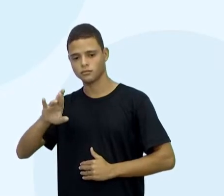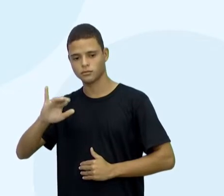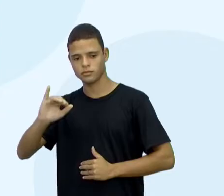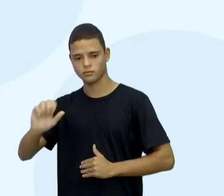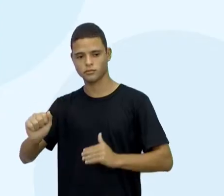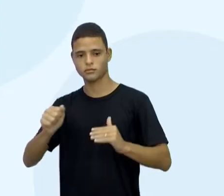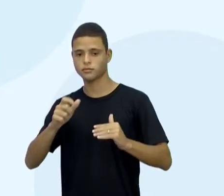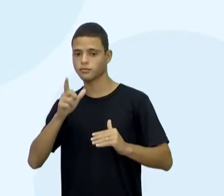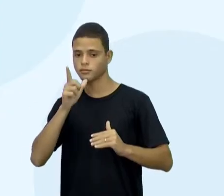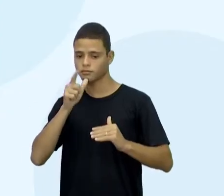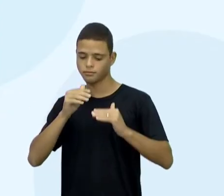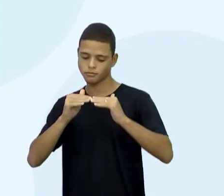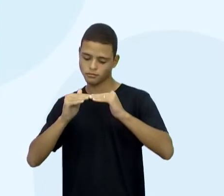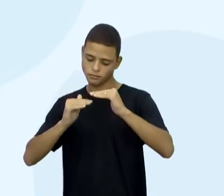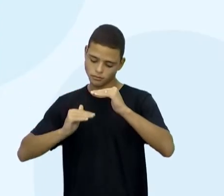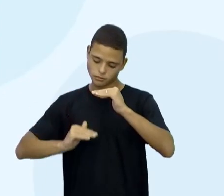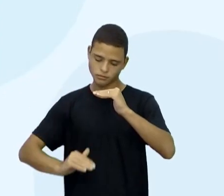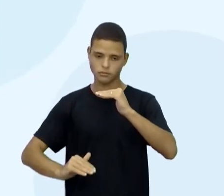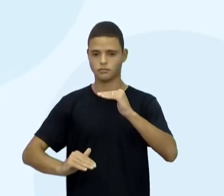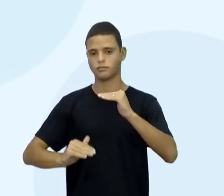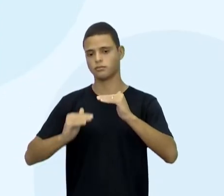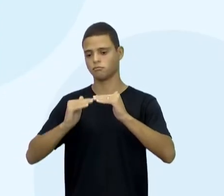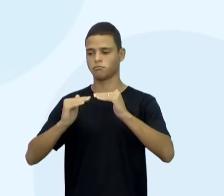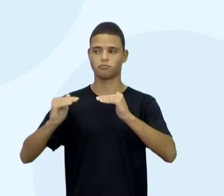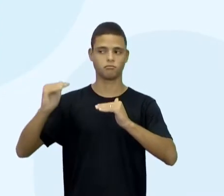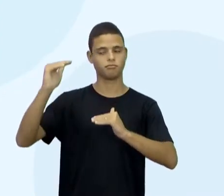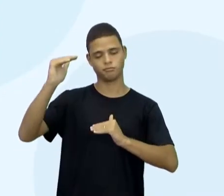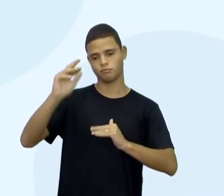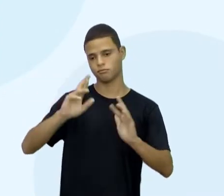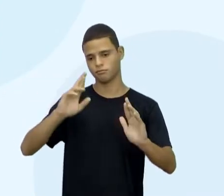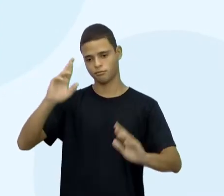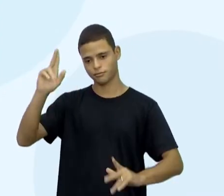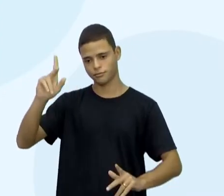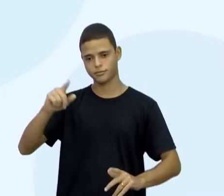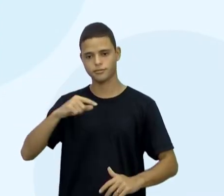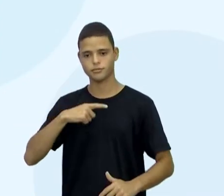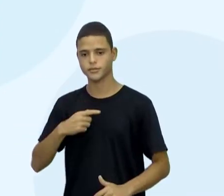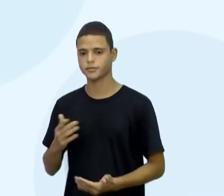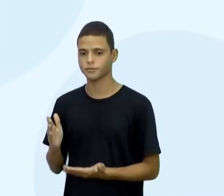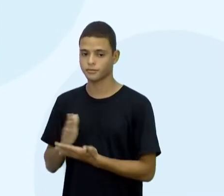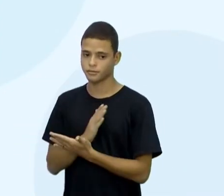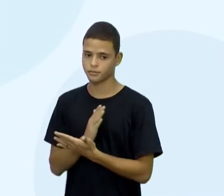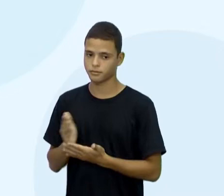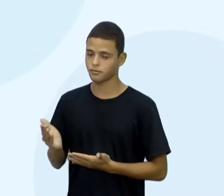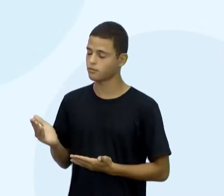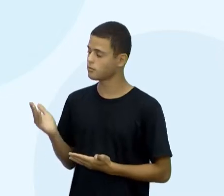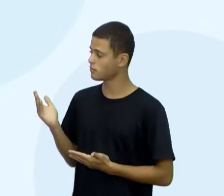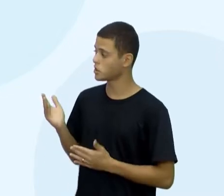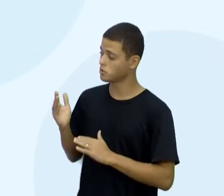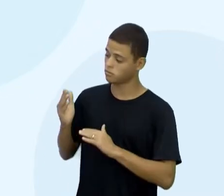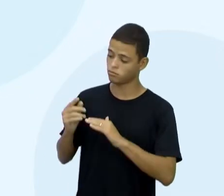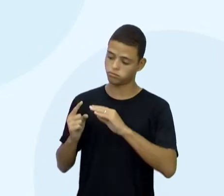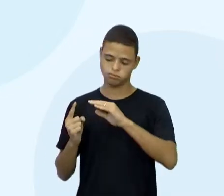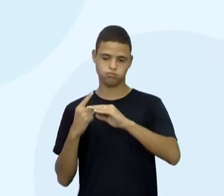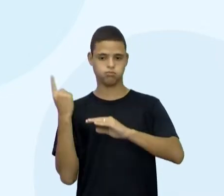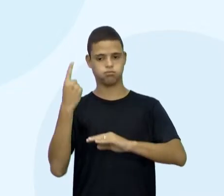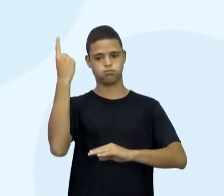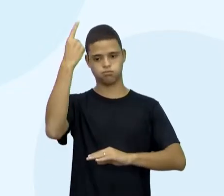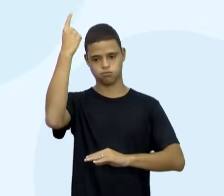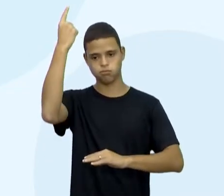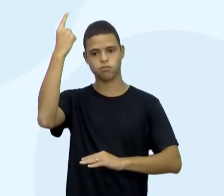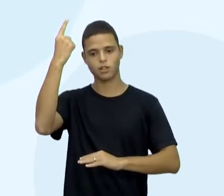parte oceânica, né? Então nós temos partes elevadíssimas aí no nosso relevo, né, nas altitudes aí